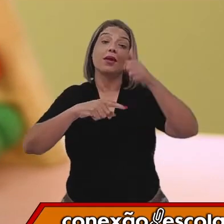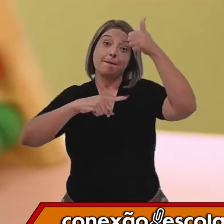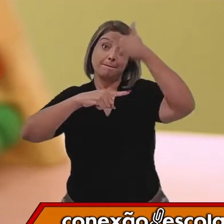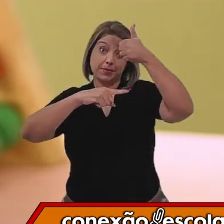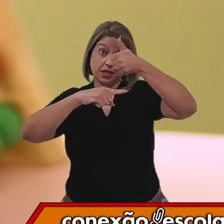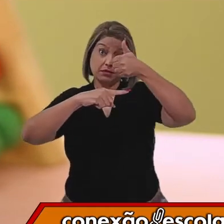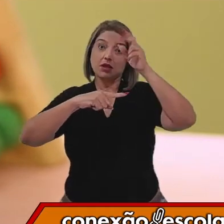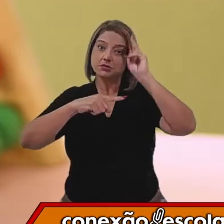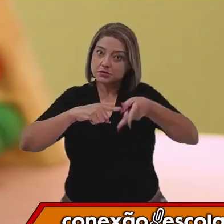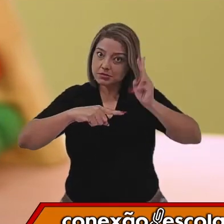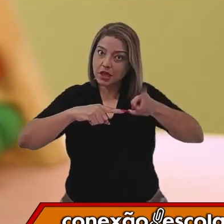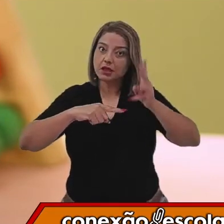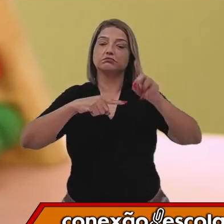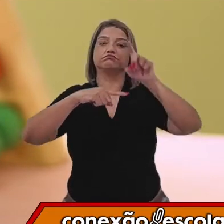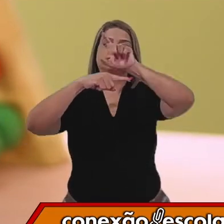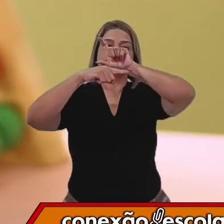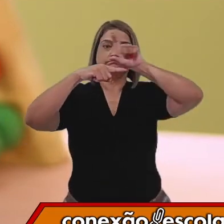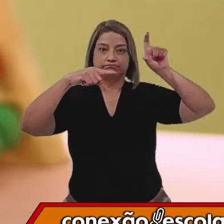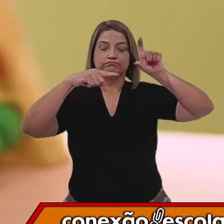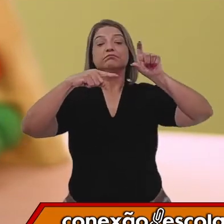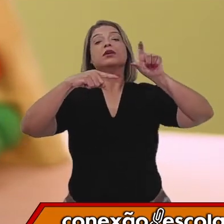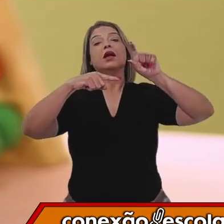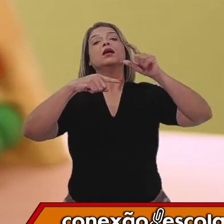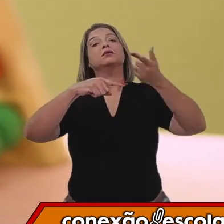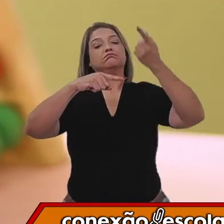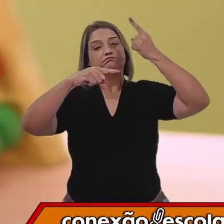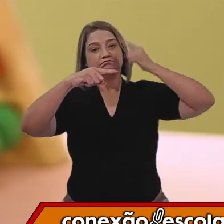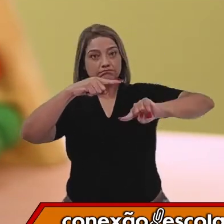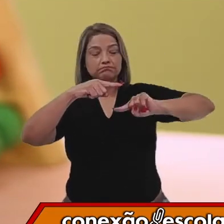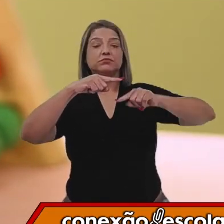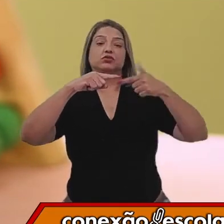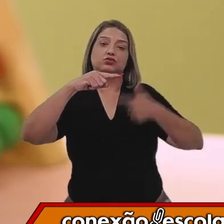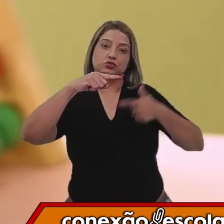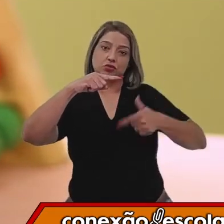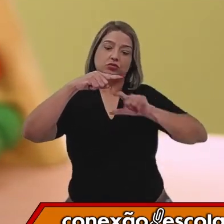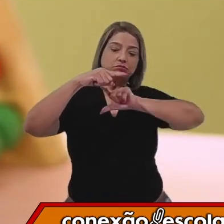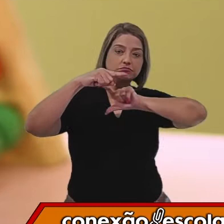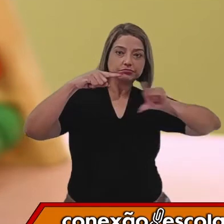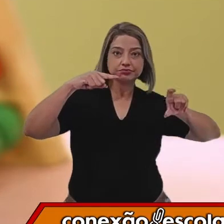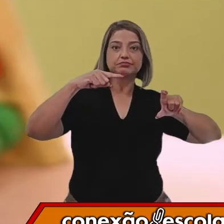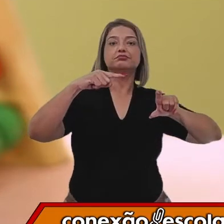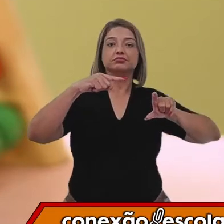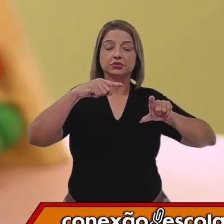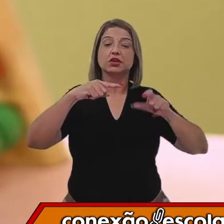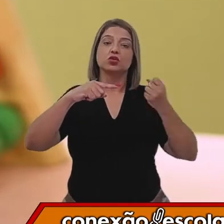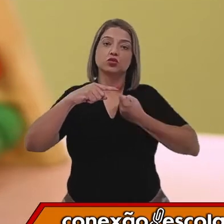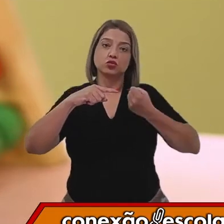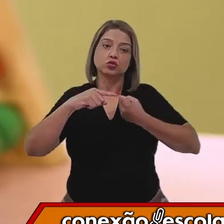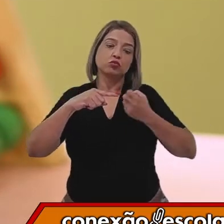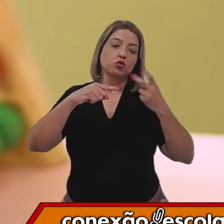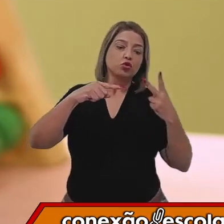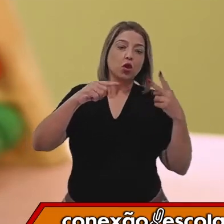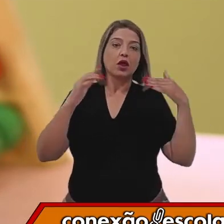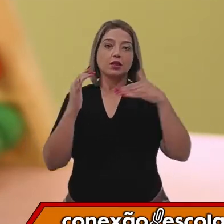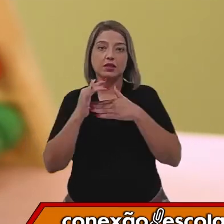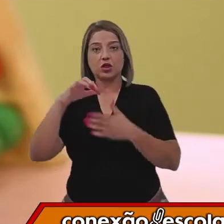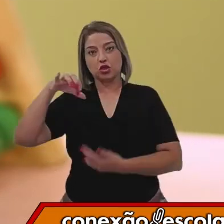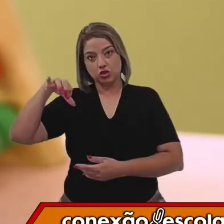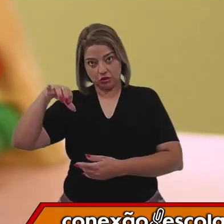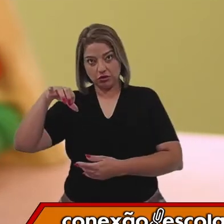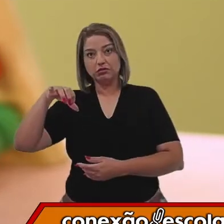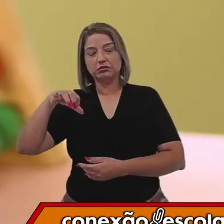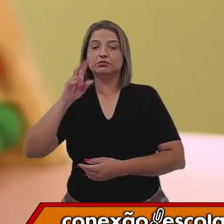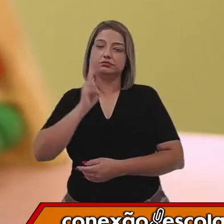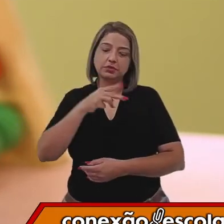numerador, assim como ele está escrito, e o denominador, se for um número compreendido entre 2 e 9, nós vamos